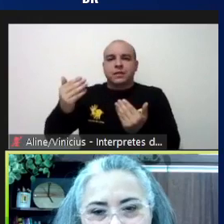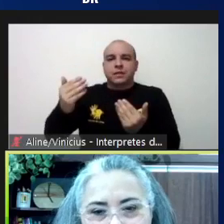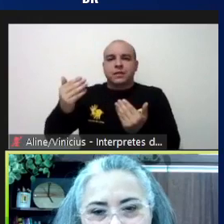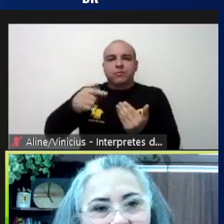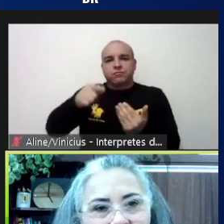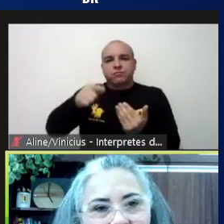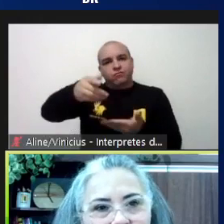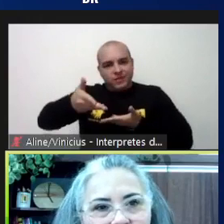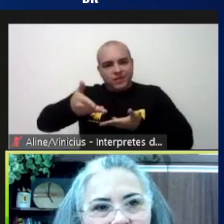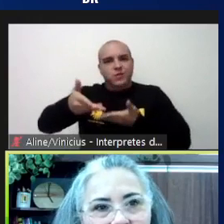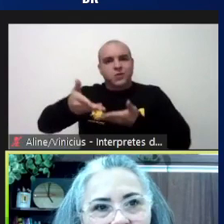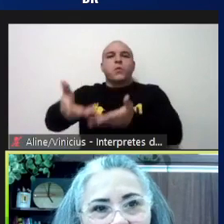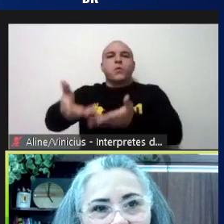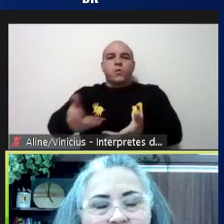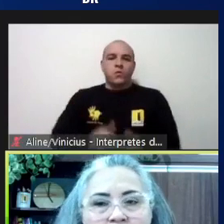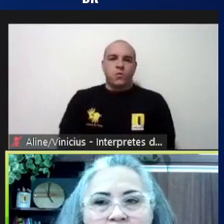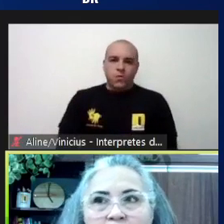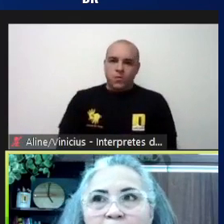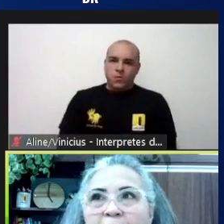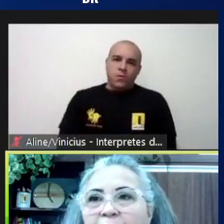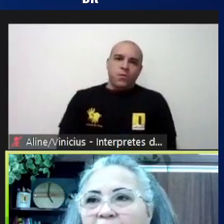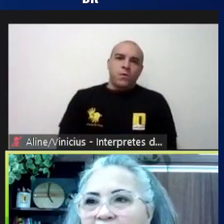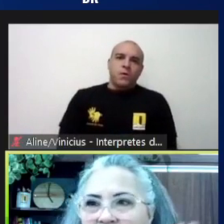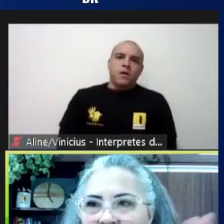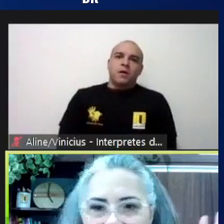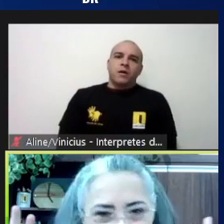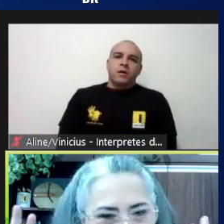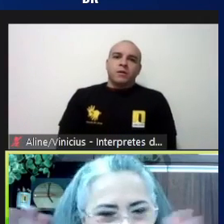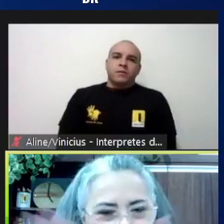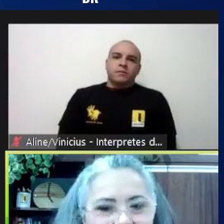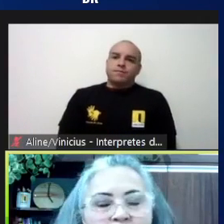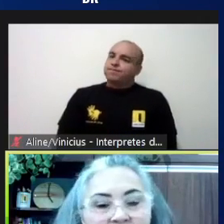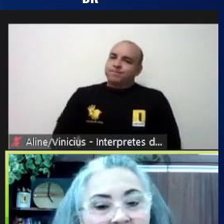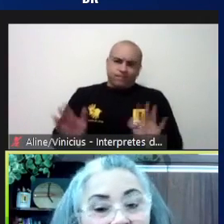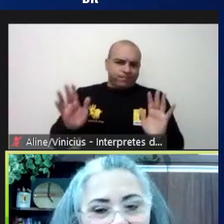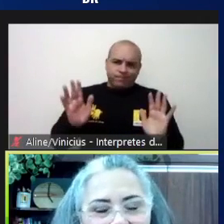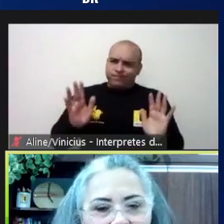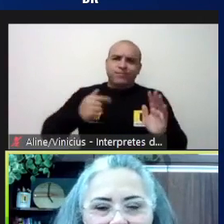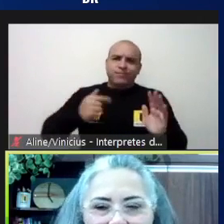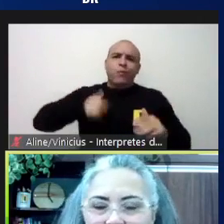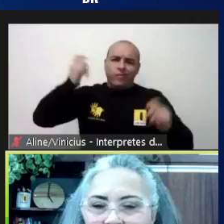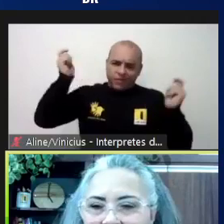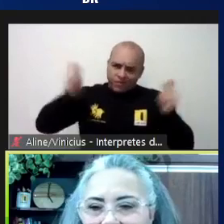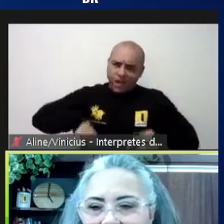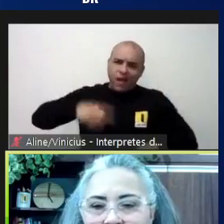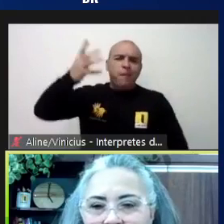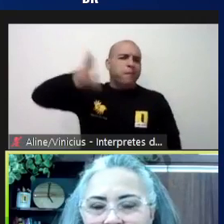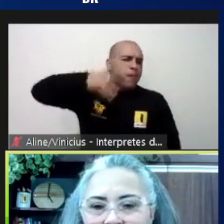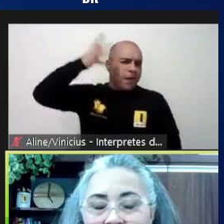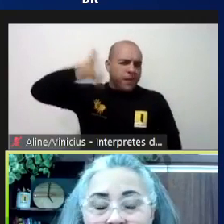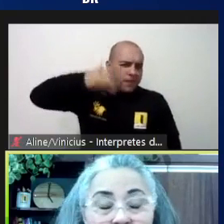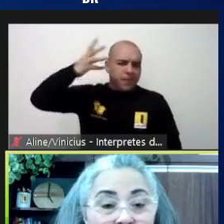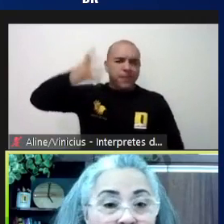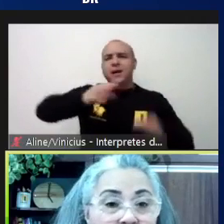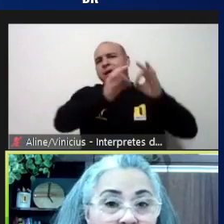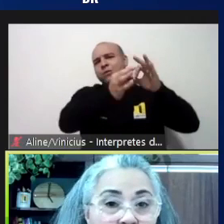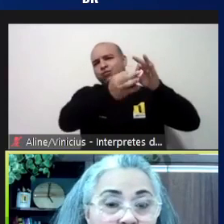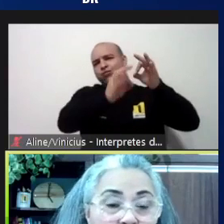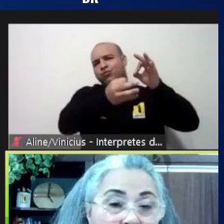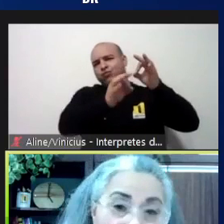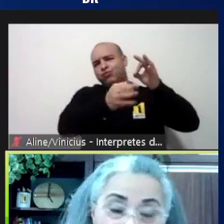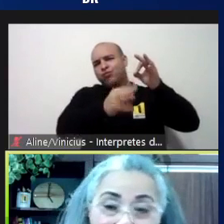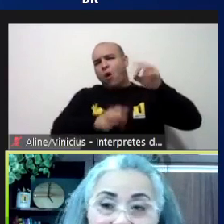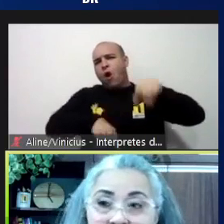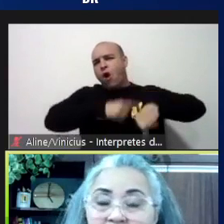de estar aqui com vocês. Poderíamos aqui falar bastante tempo sobre... É um tema que eu